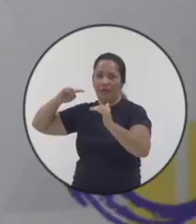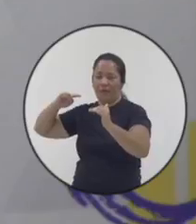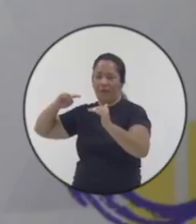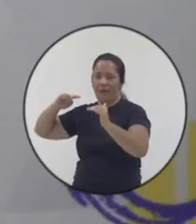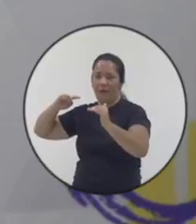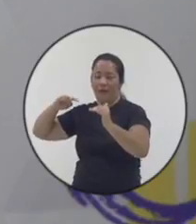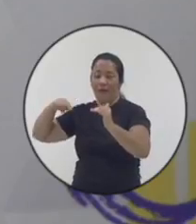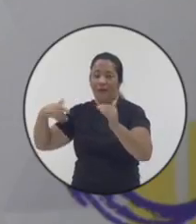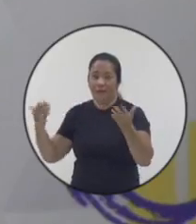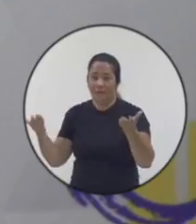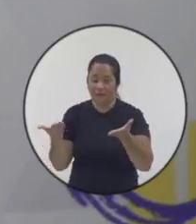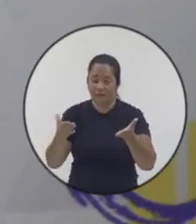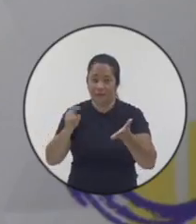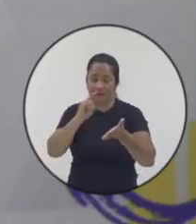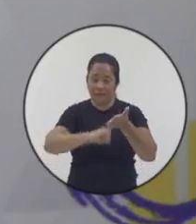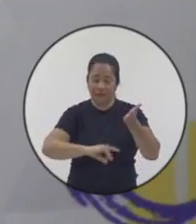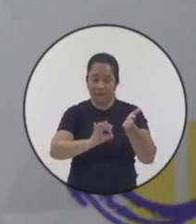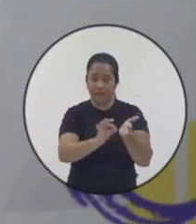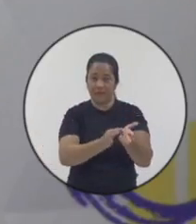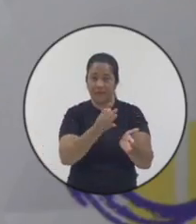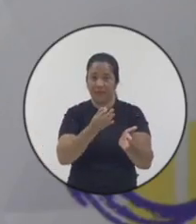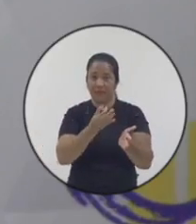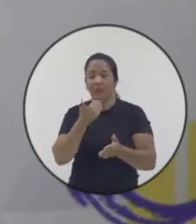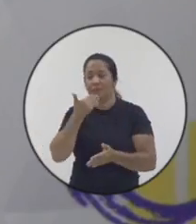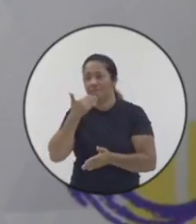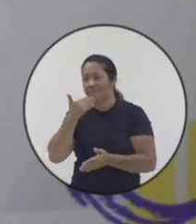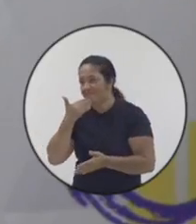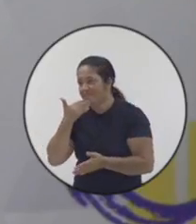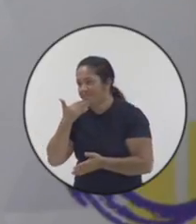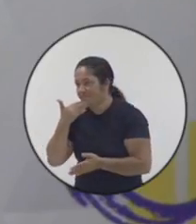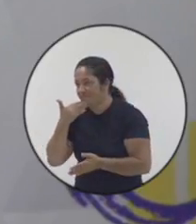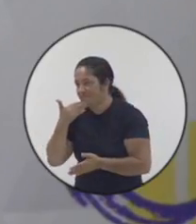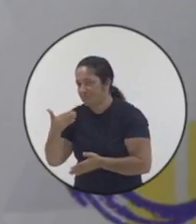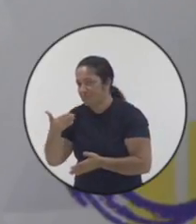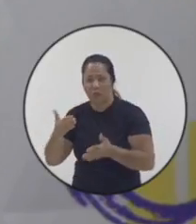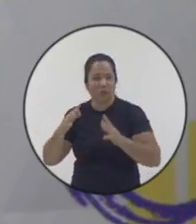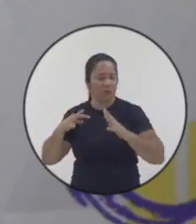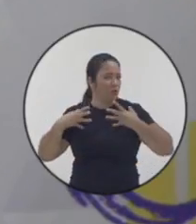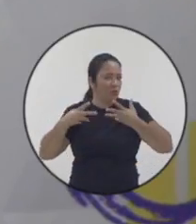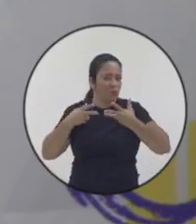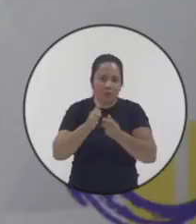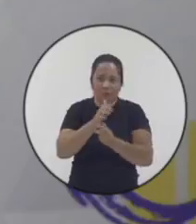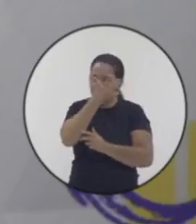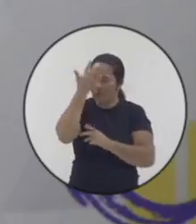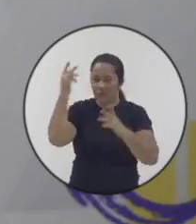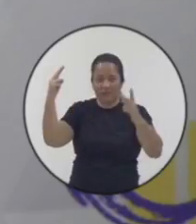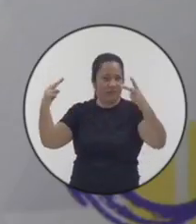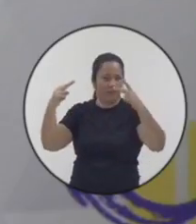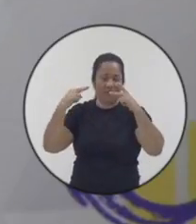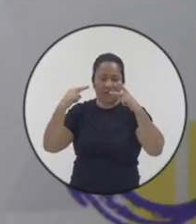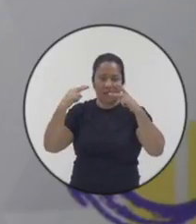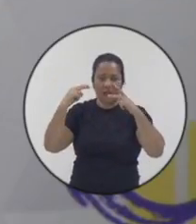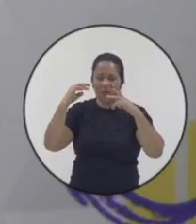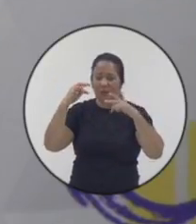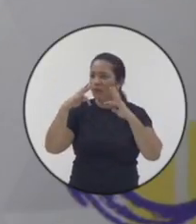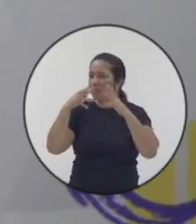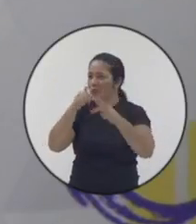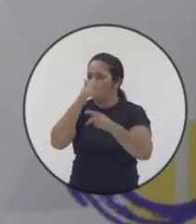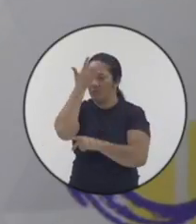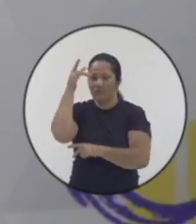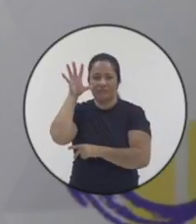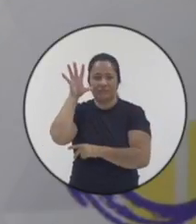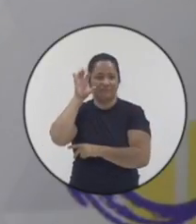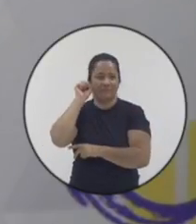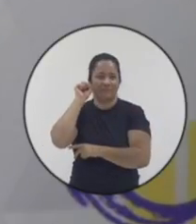que a gente em geral, agora eu estou colocando categoria que está em casa assistindo, todo mundo, possa complexificar um pouco mais o